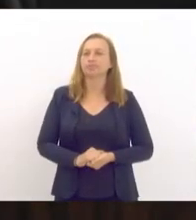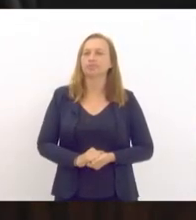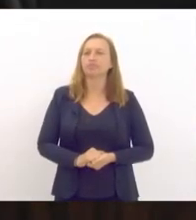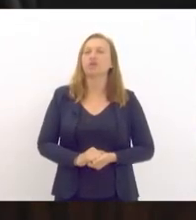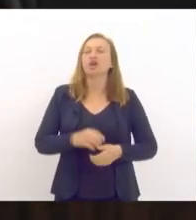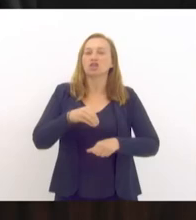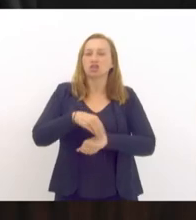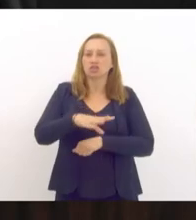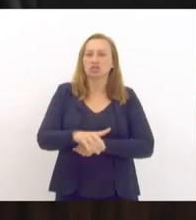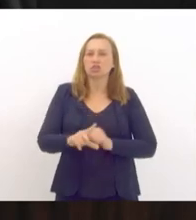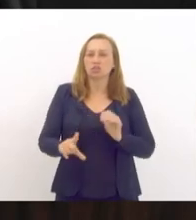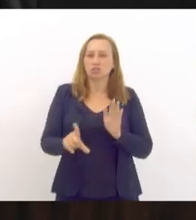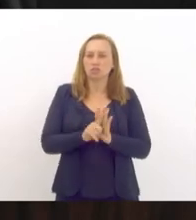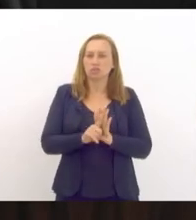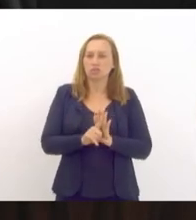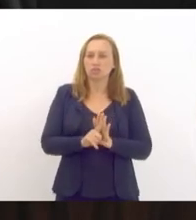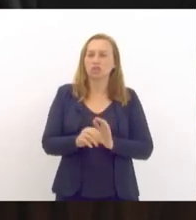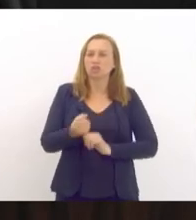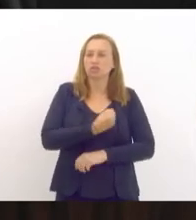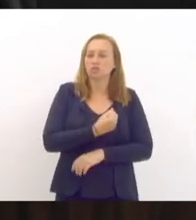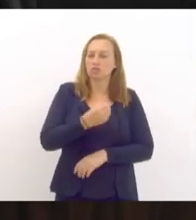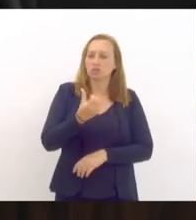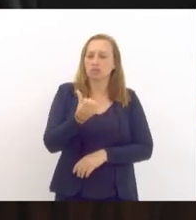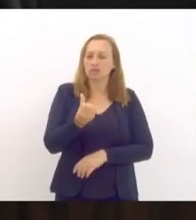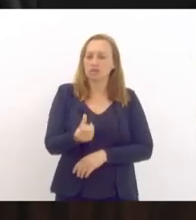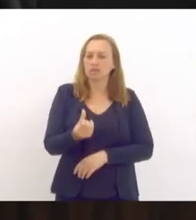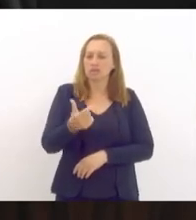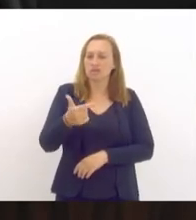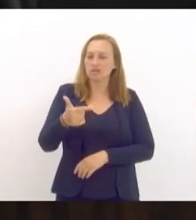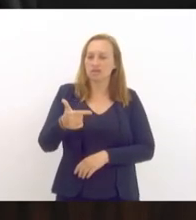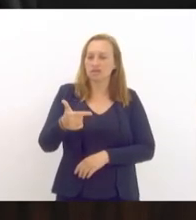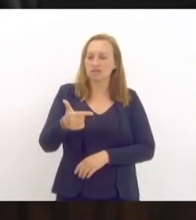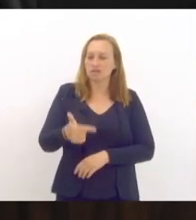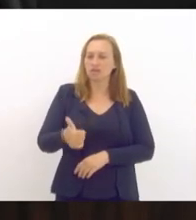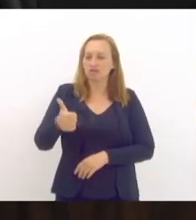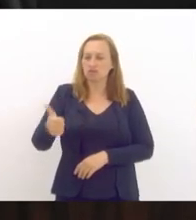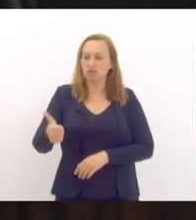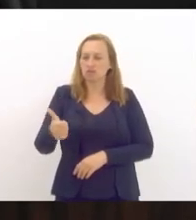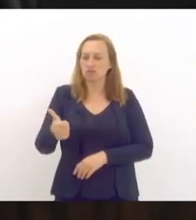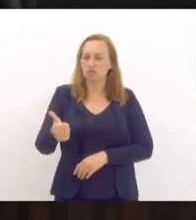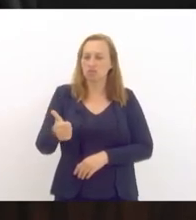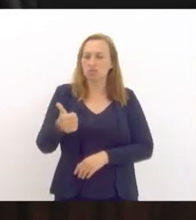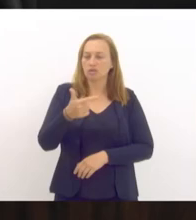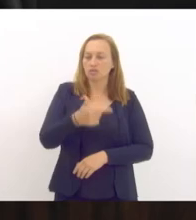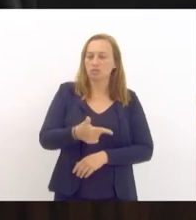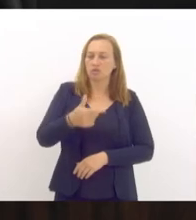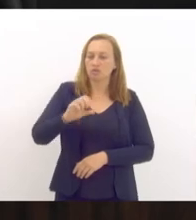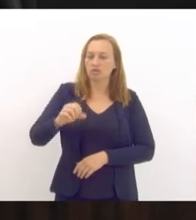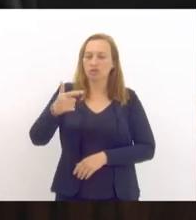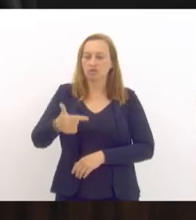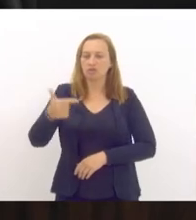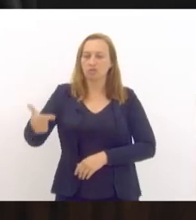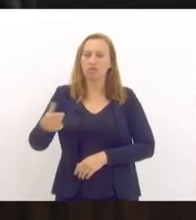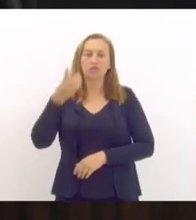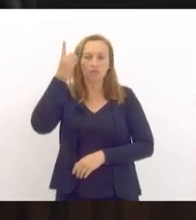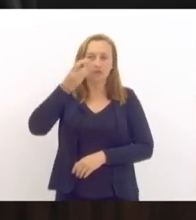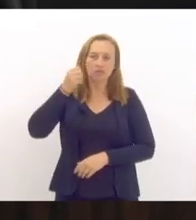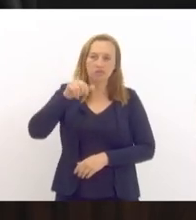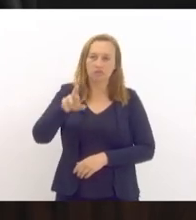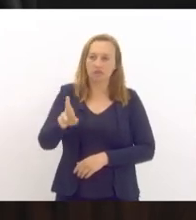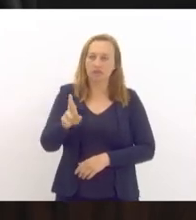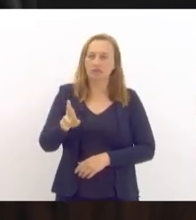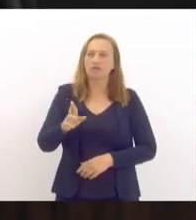indicação Legislativa número 621/2022 de autoria do deputado Rosemberg Reis